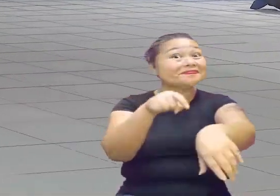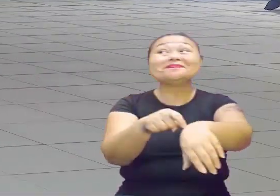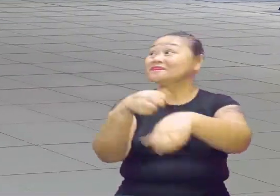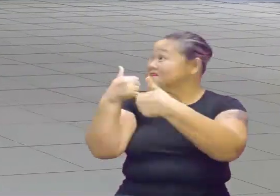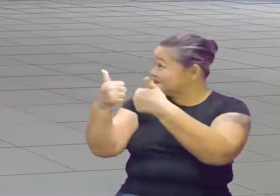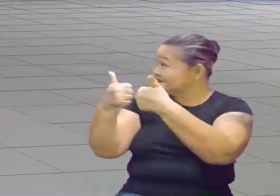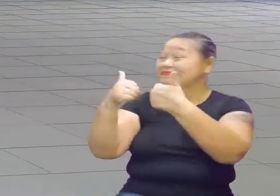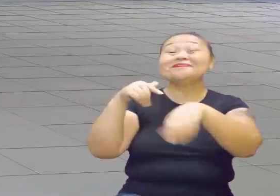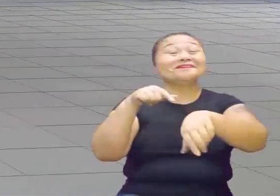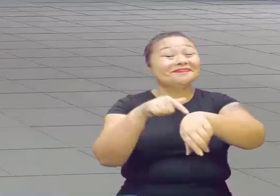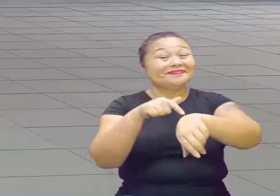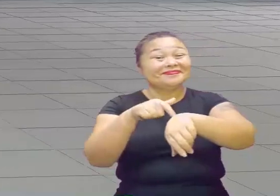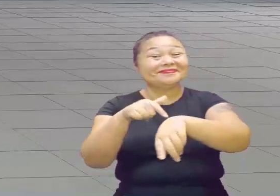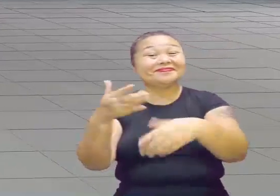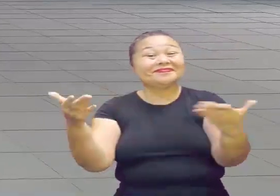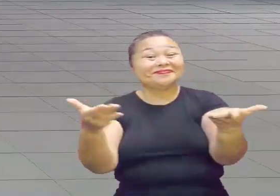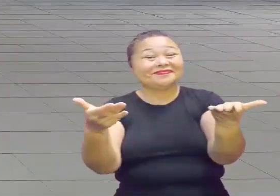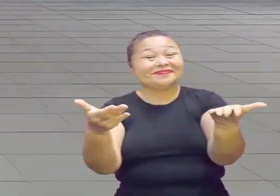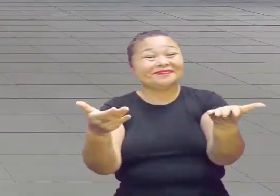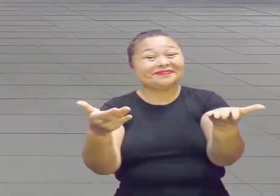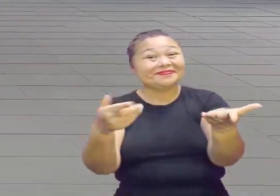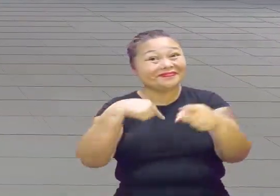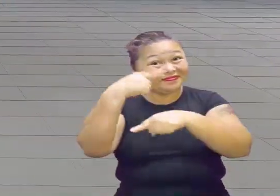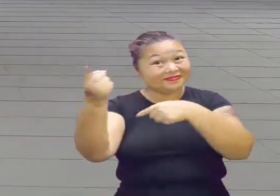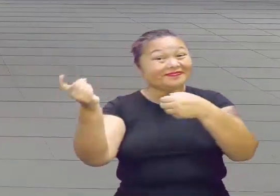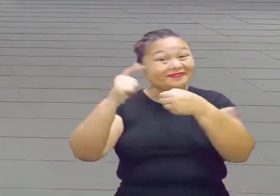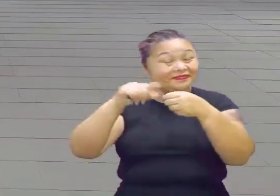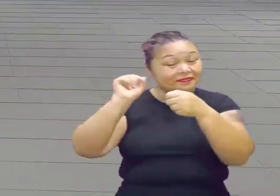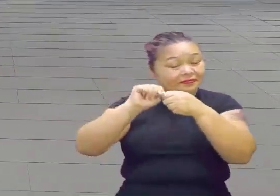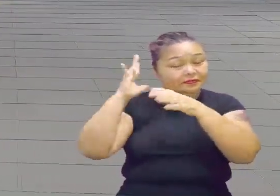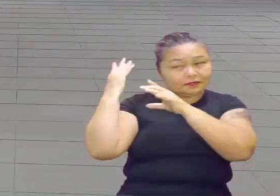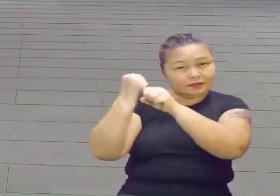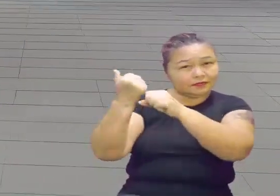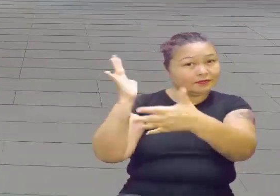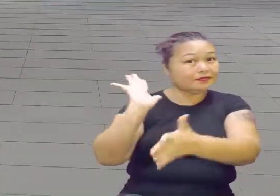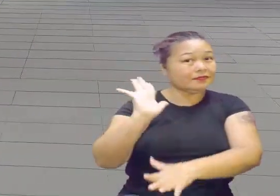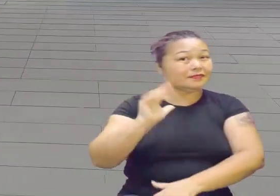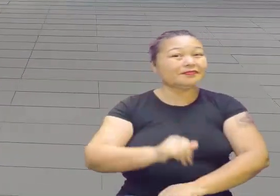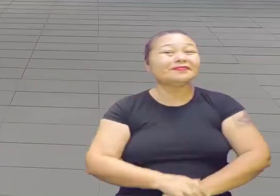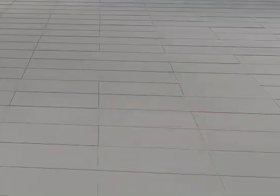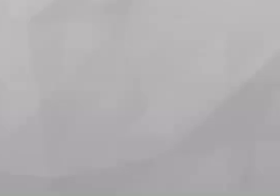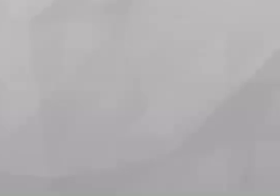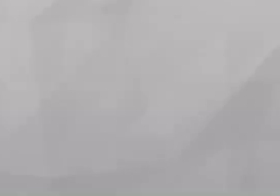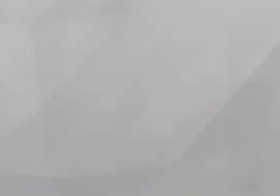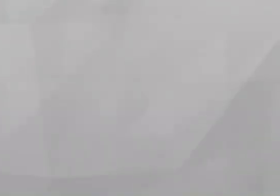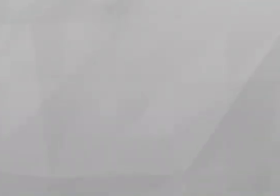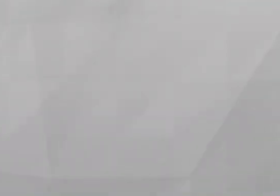rápido, né, Adelina? Só que agora, daqui a pouco eu volto para fazer aquela revisão. Tchau, tchau!